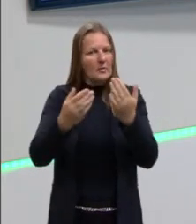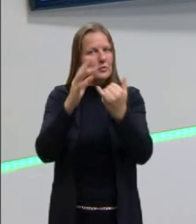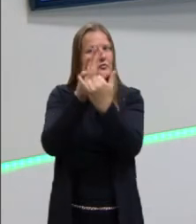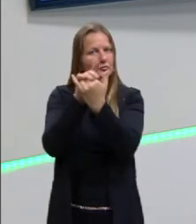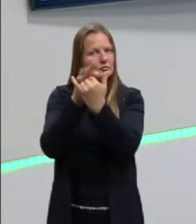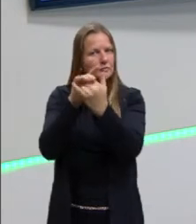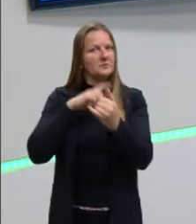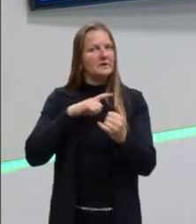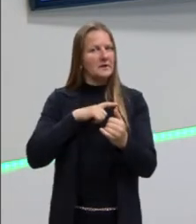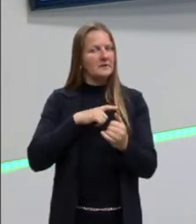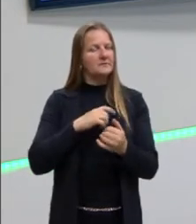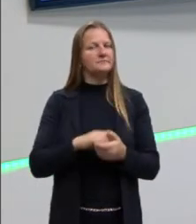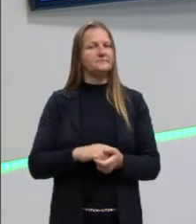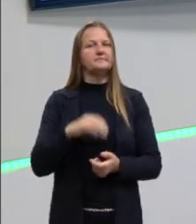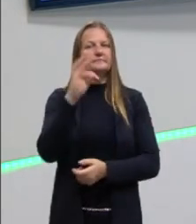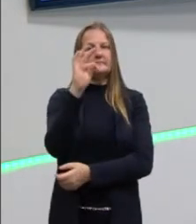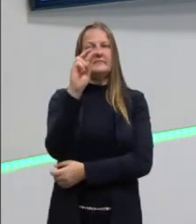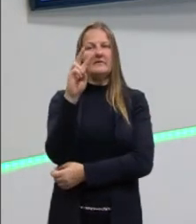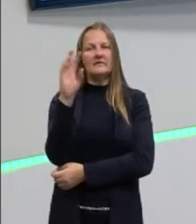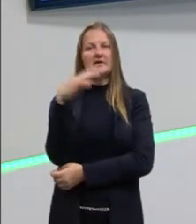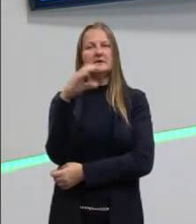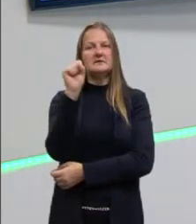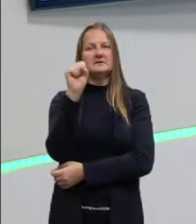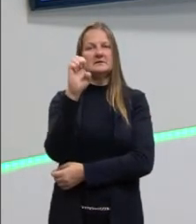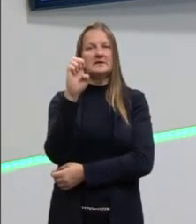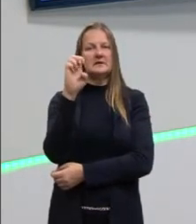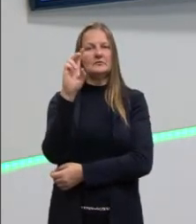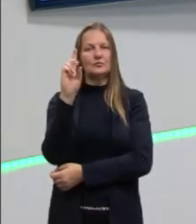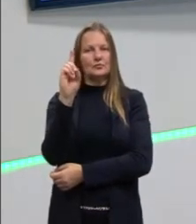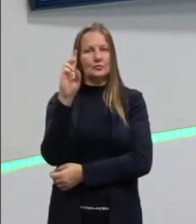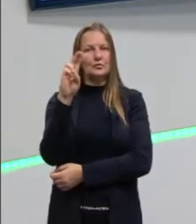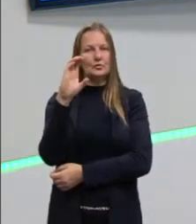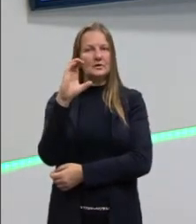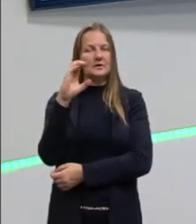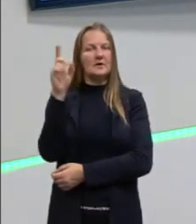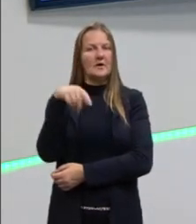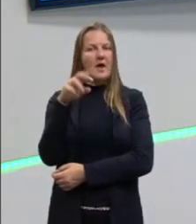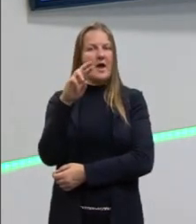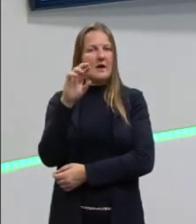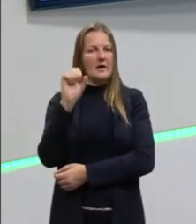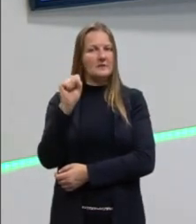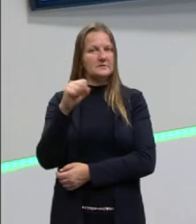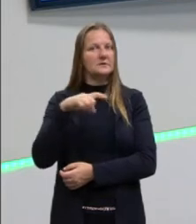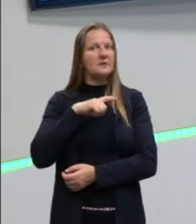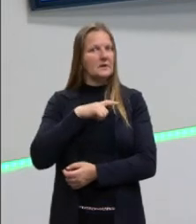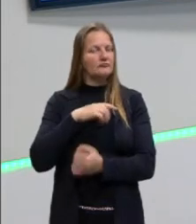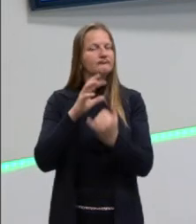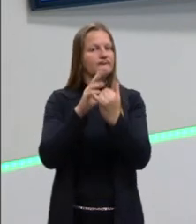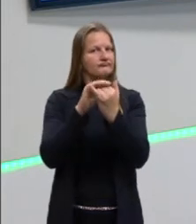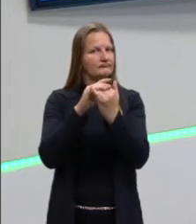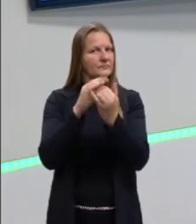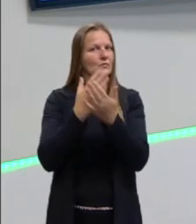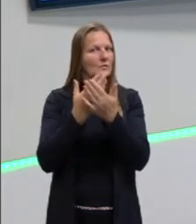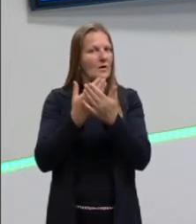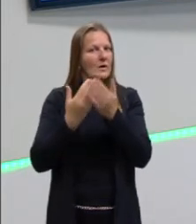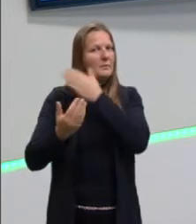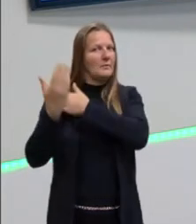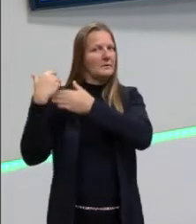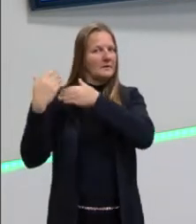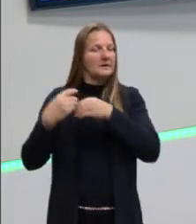no canal TV Seduc rs e acompanha essa e as outras aulas para não perder essas